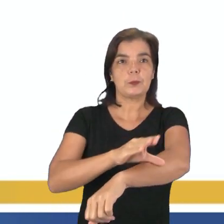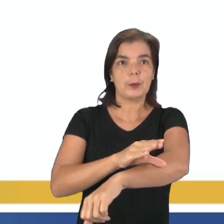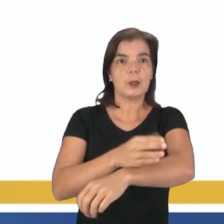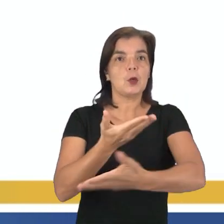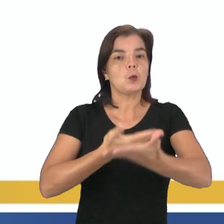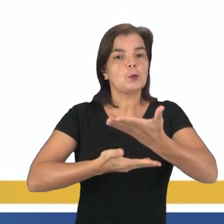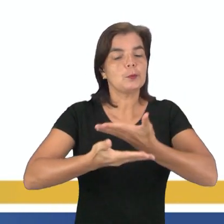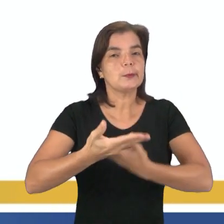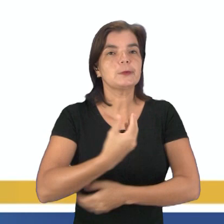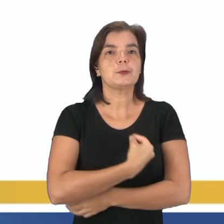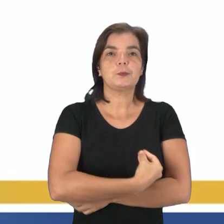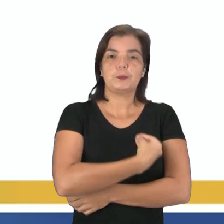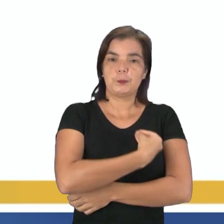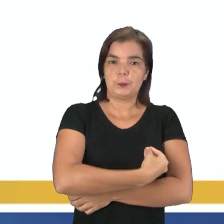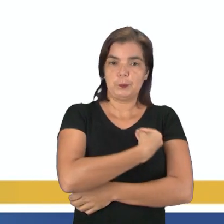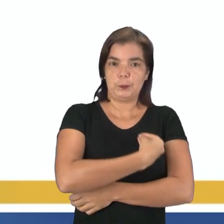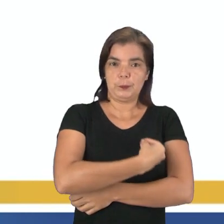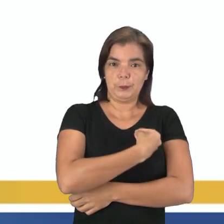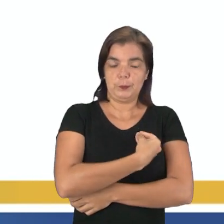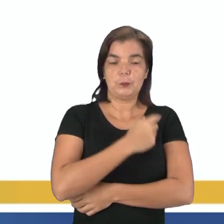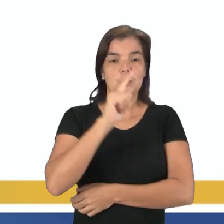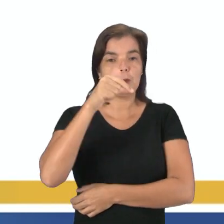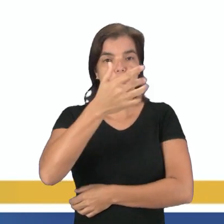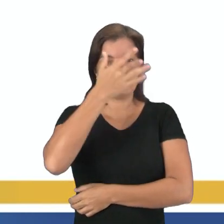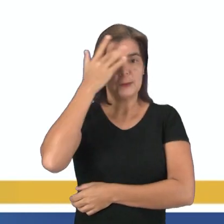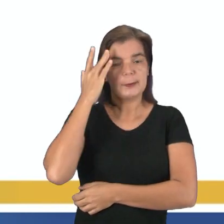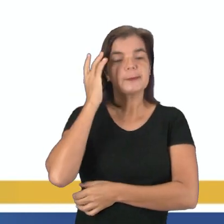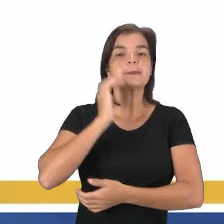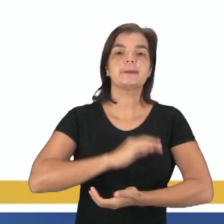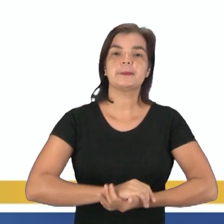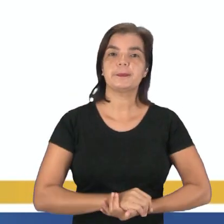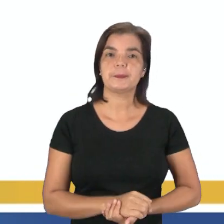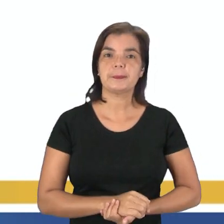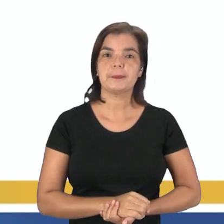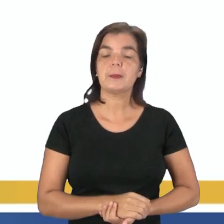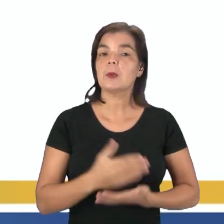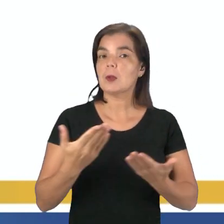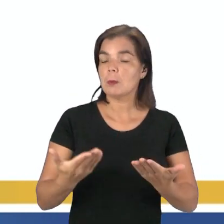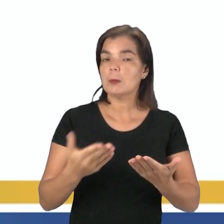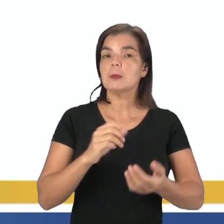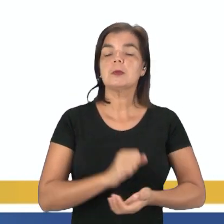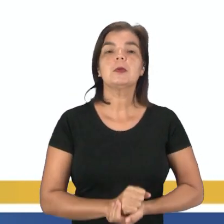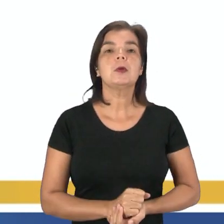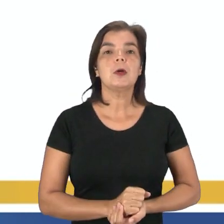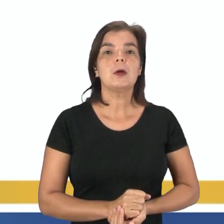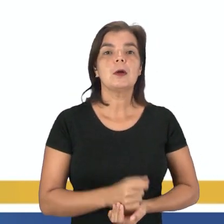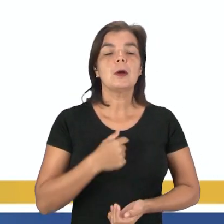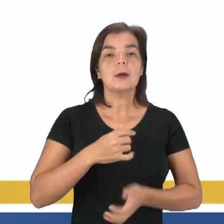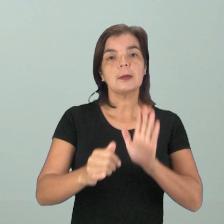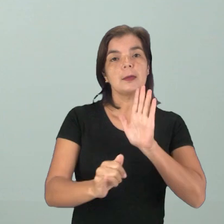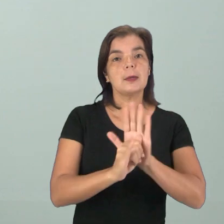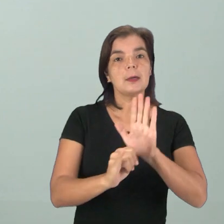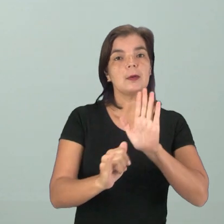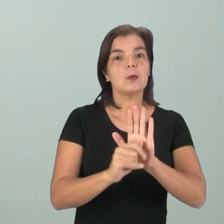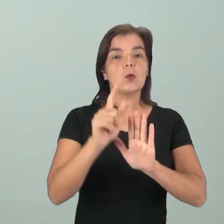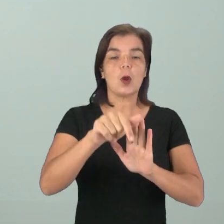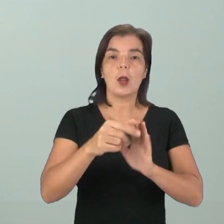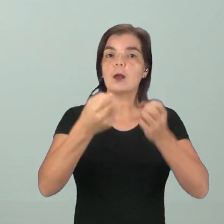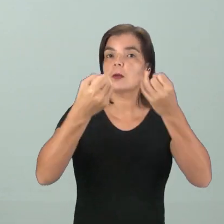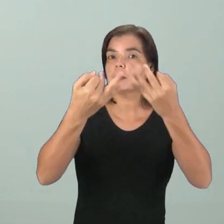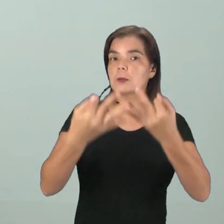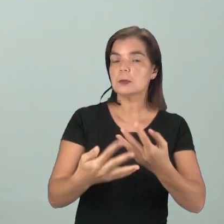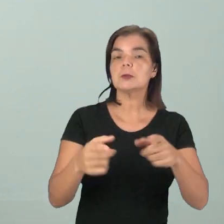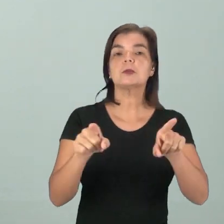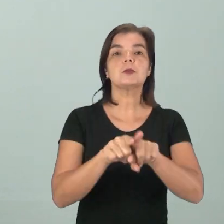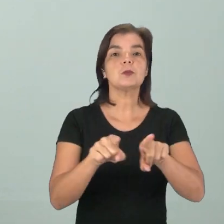manifestações culturais que compartilha ao longo da vida com indivíduos. Então, basicamente, a identidade é esse